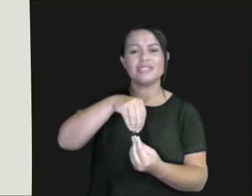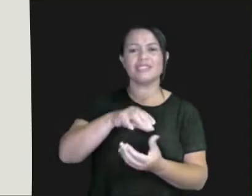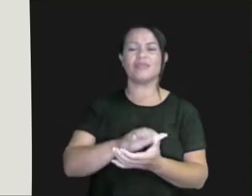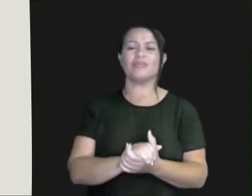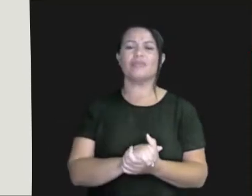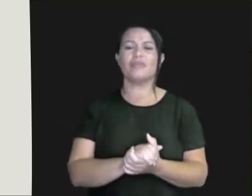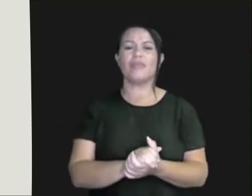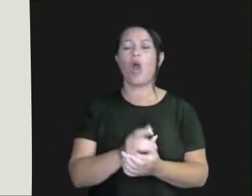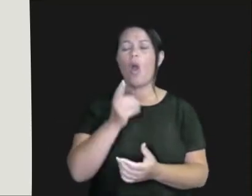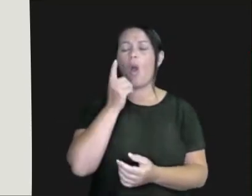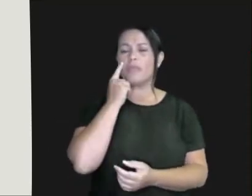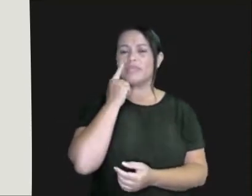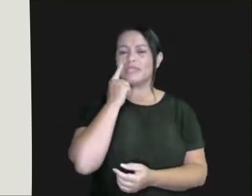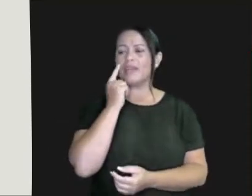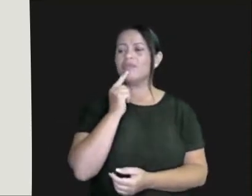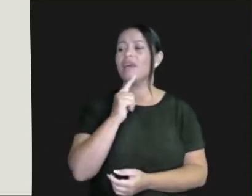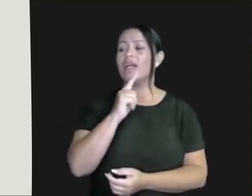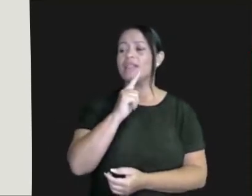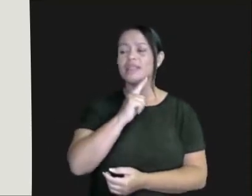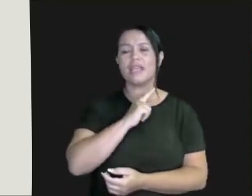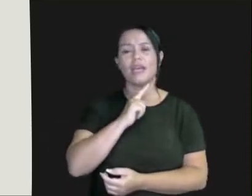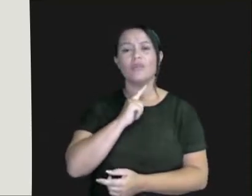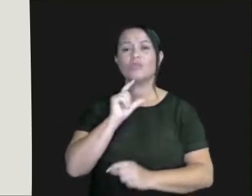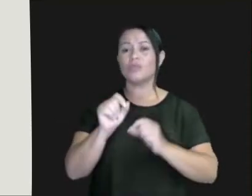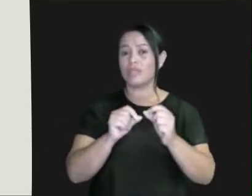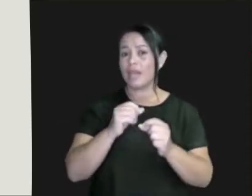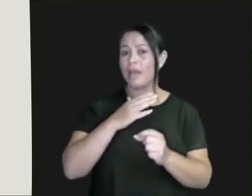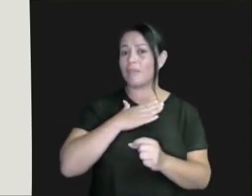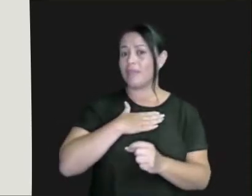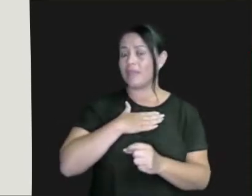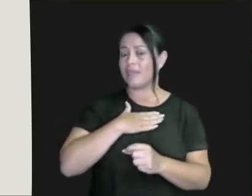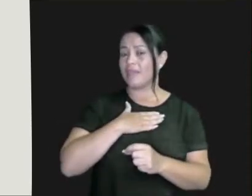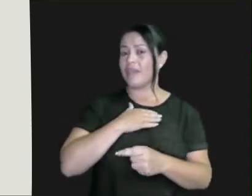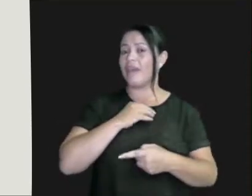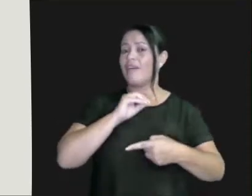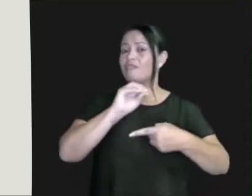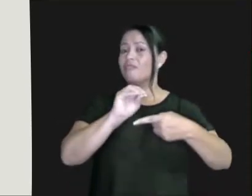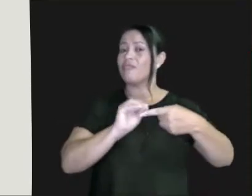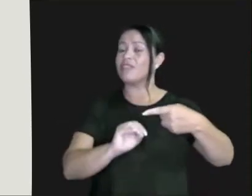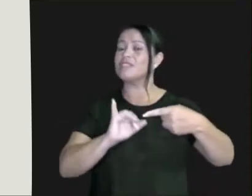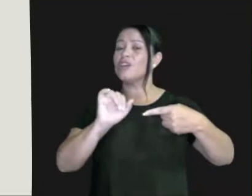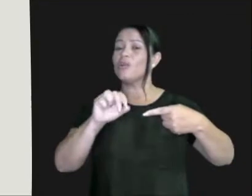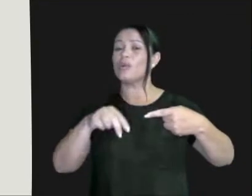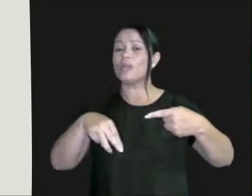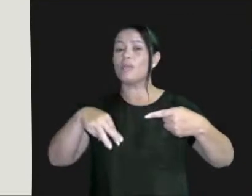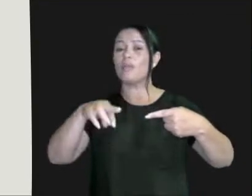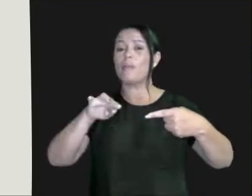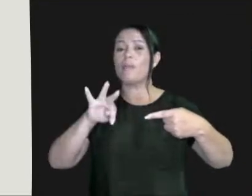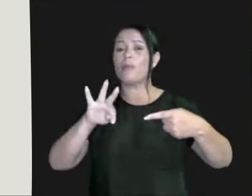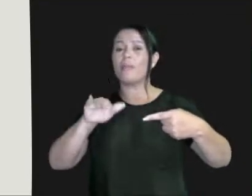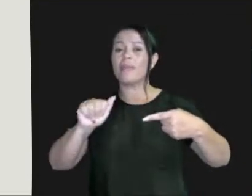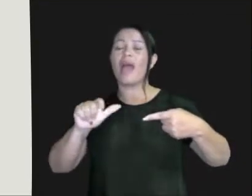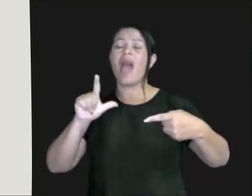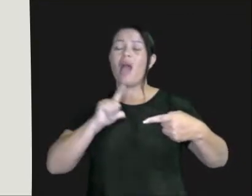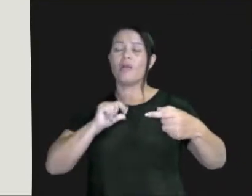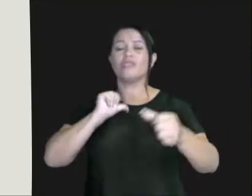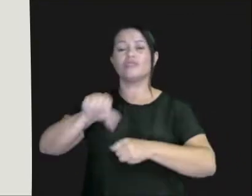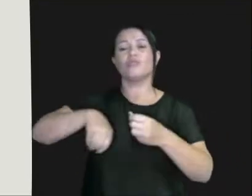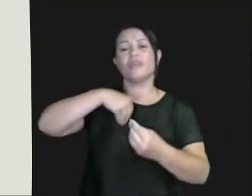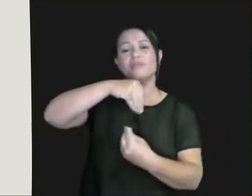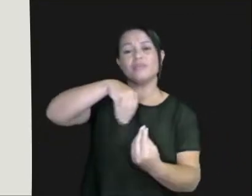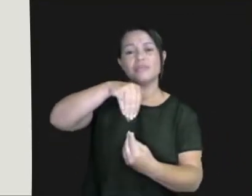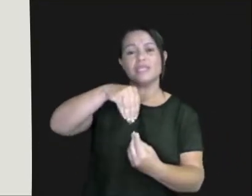seja, ó, aquela minha fração imprópria, eu agora tenho a minha fração o quê? Mista, tá certo?